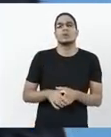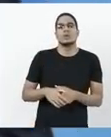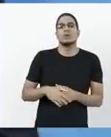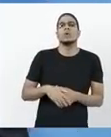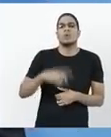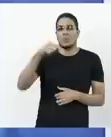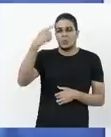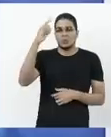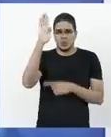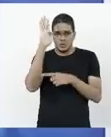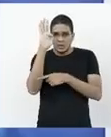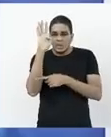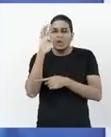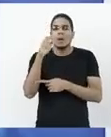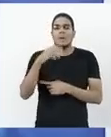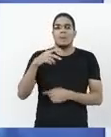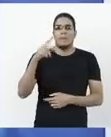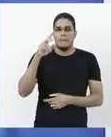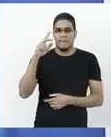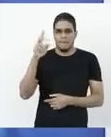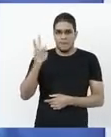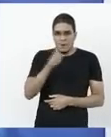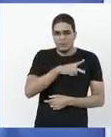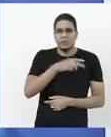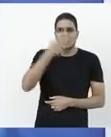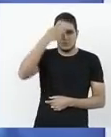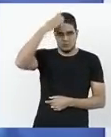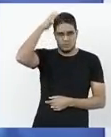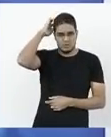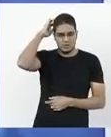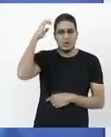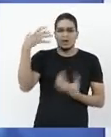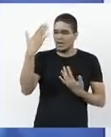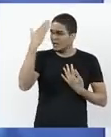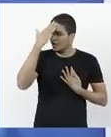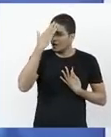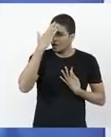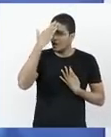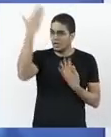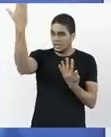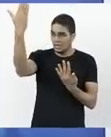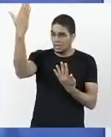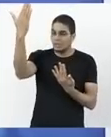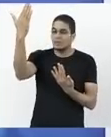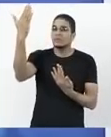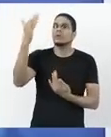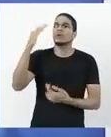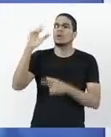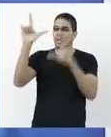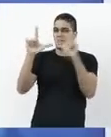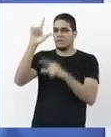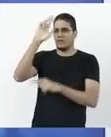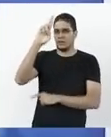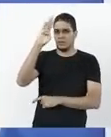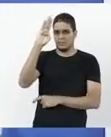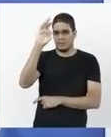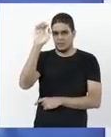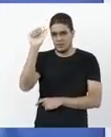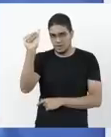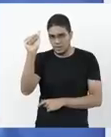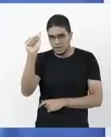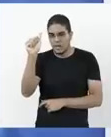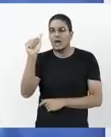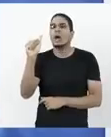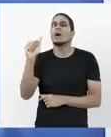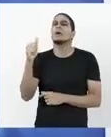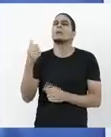com a palavra. Bom, eu quero inicialmente agradecer à RBA pela promoção do debate, quero agradecer aos candidatos e candidatas pela